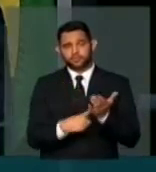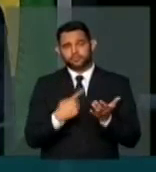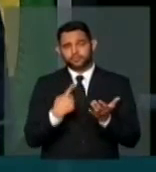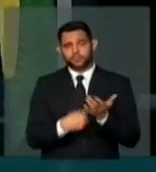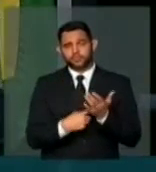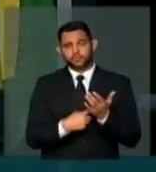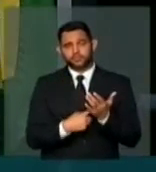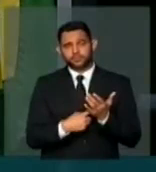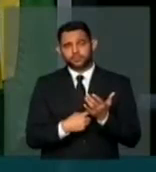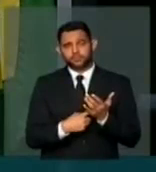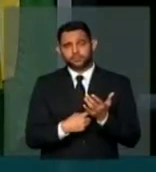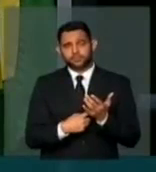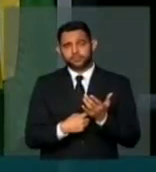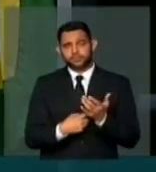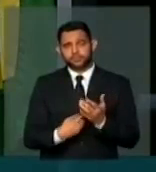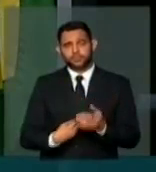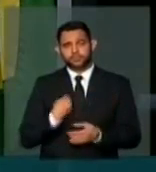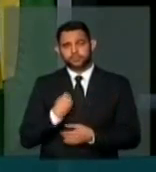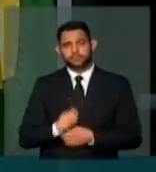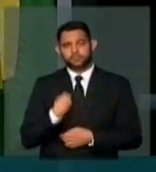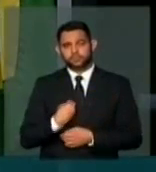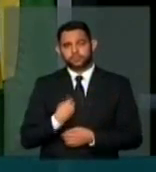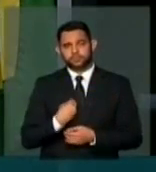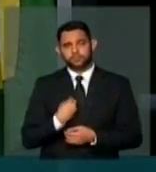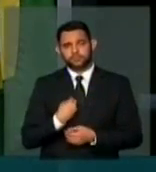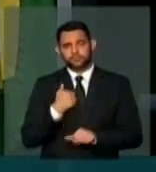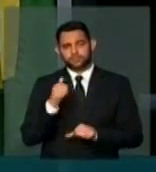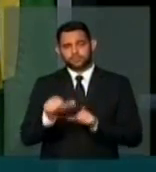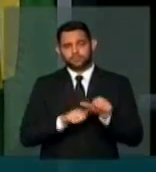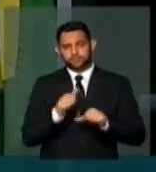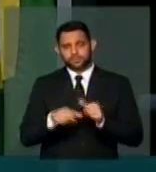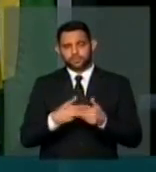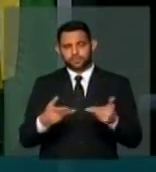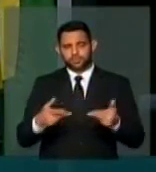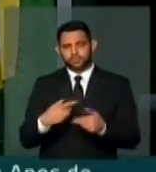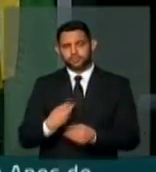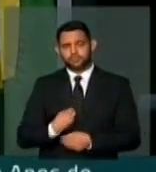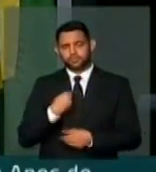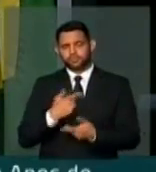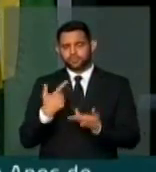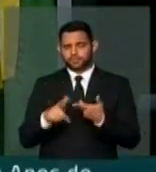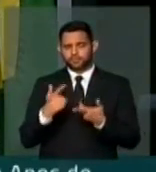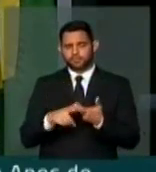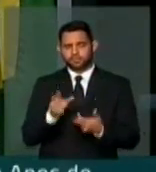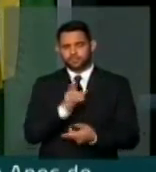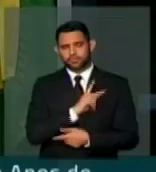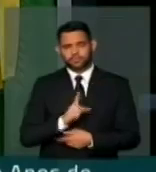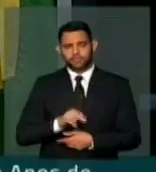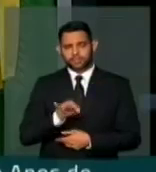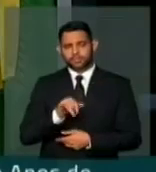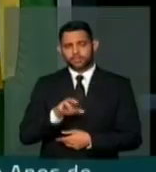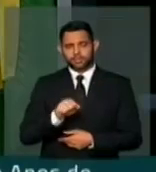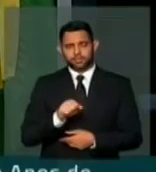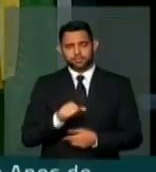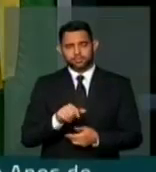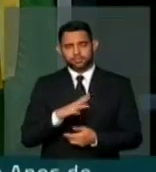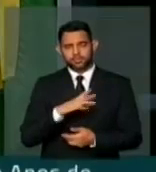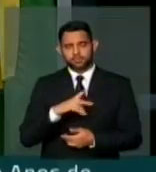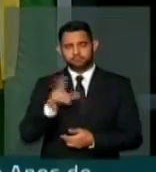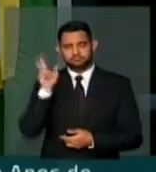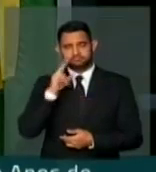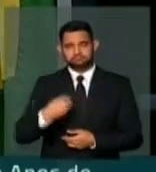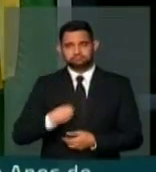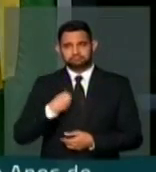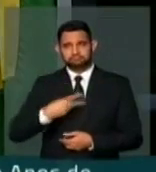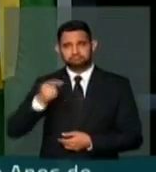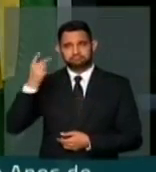compromisso é de vivermos e mudarmos isso. Vivemos uma crise do presidencialismo sem precedente em nossa história,